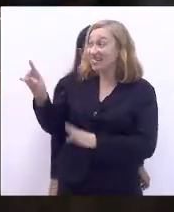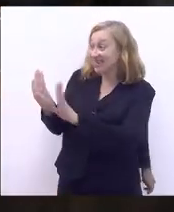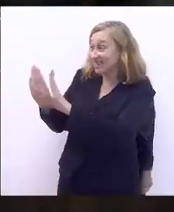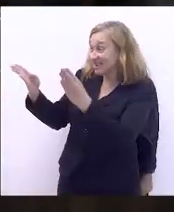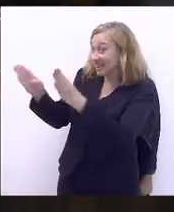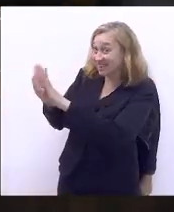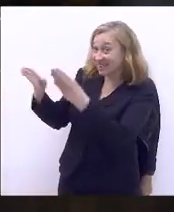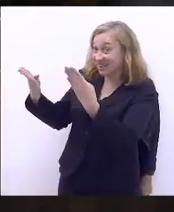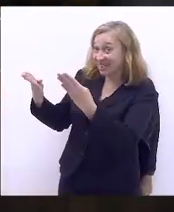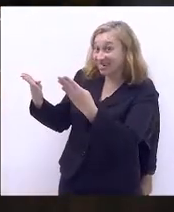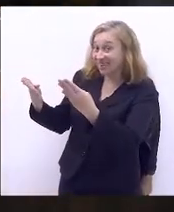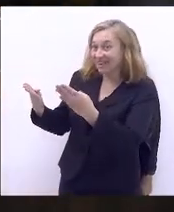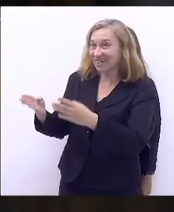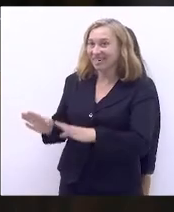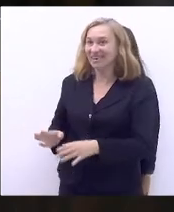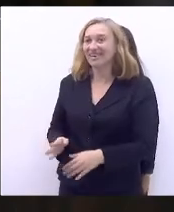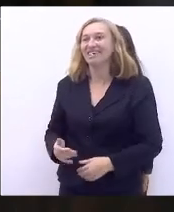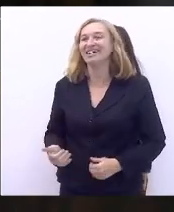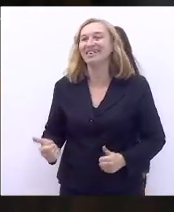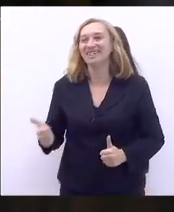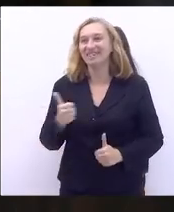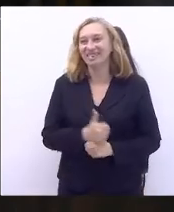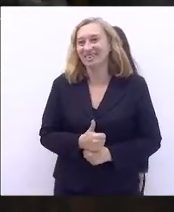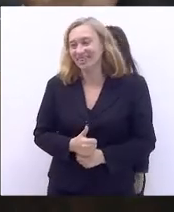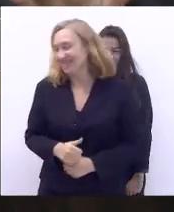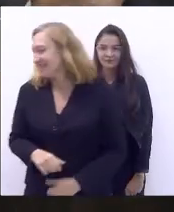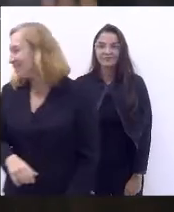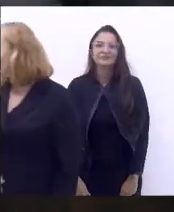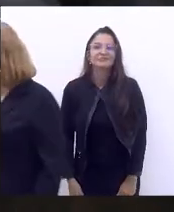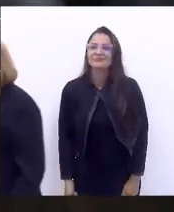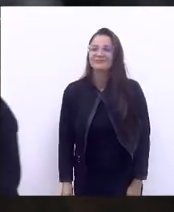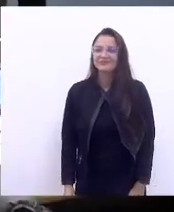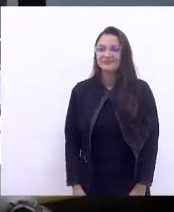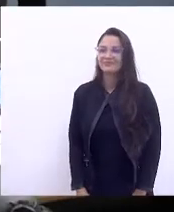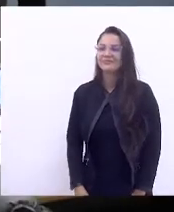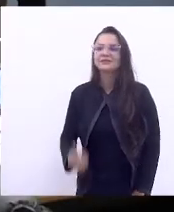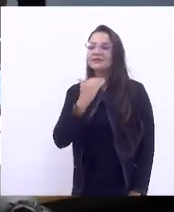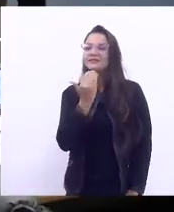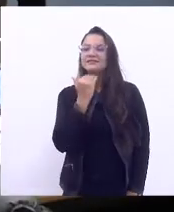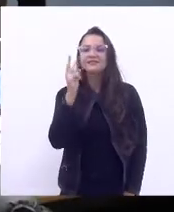agora o painel, se sujeita a não botar o dedo ali, não vai.